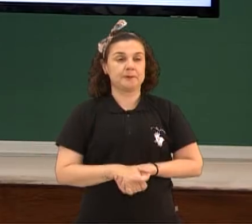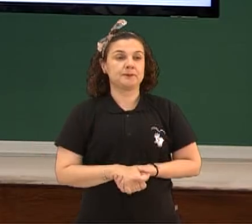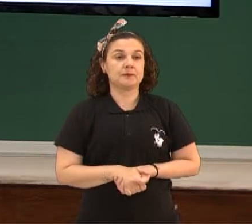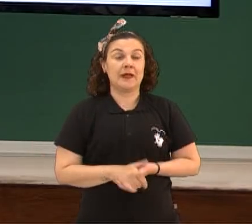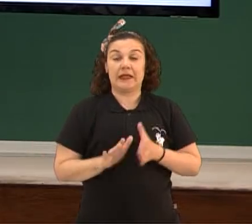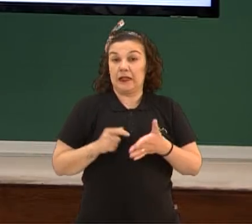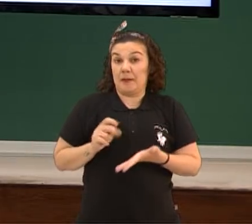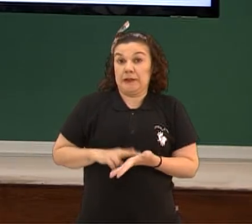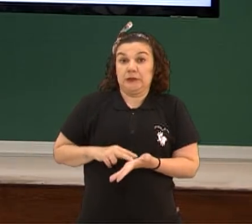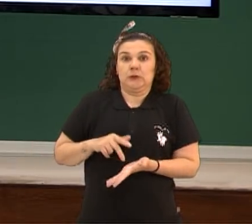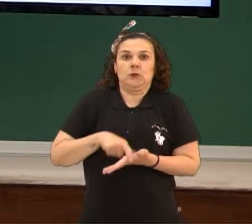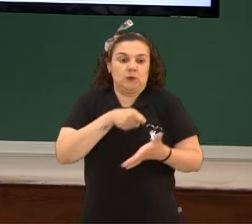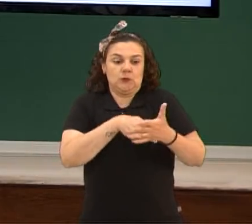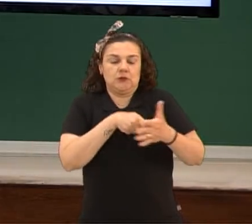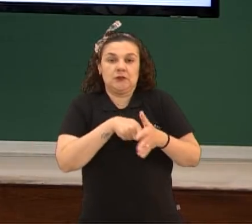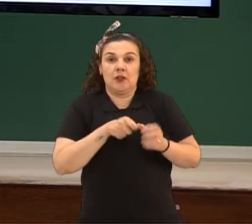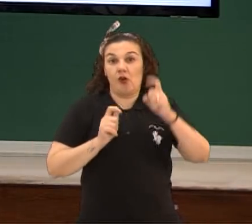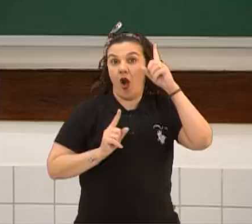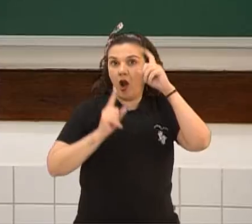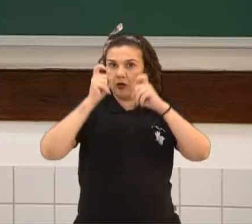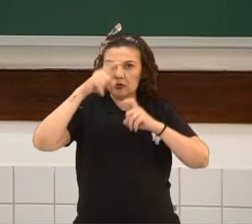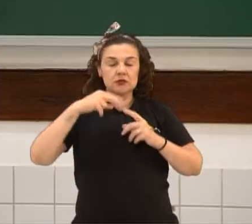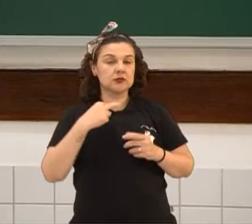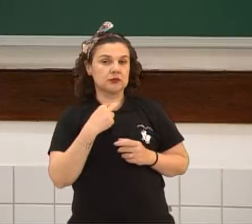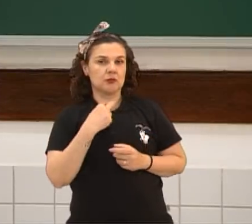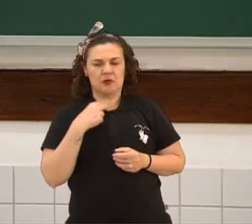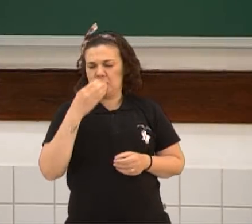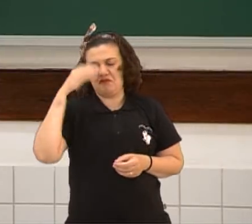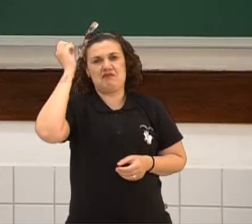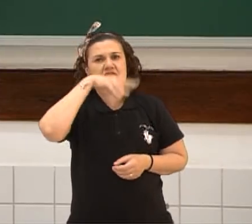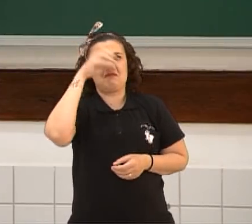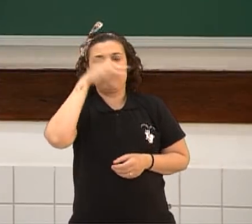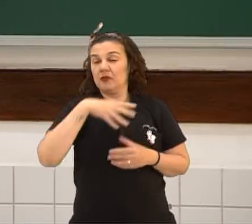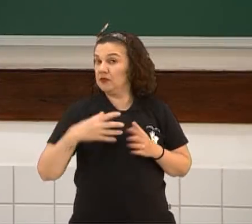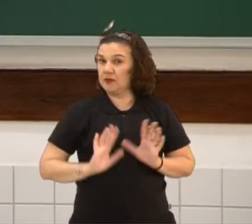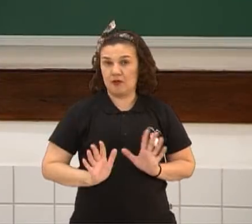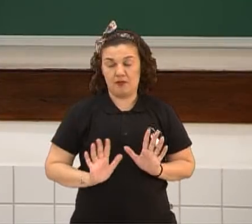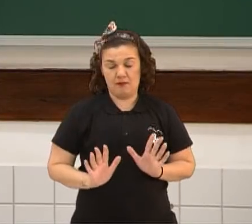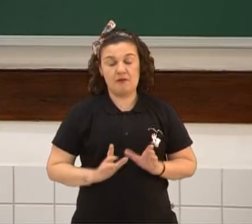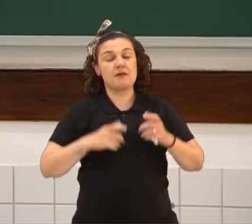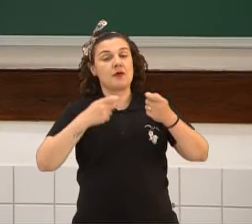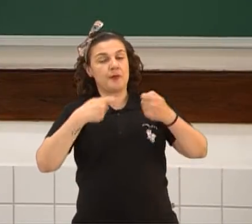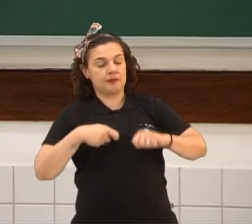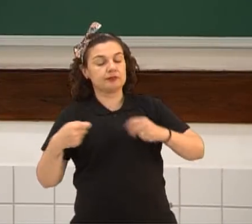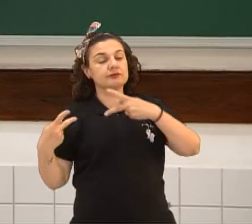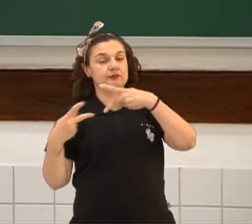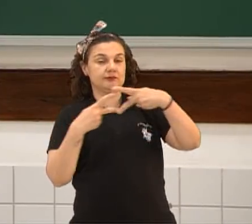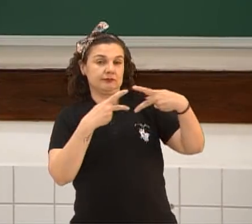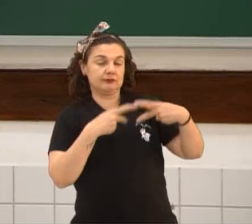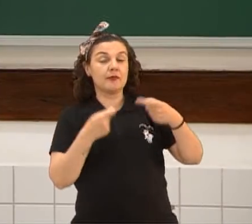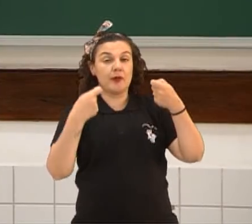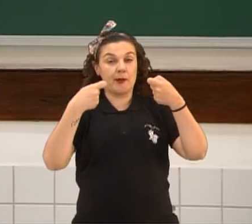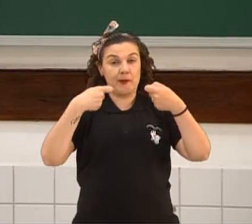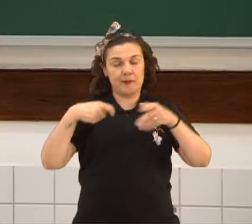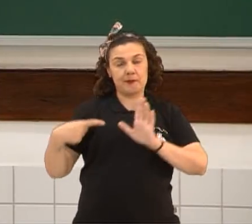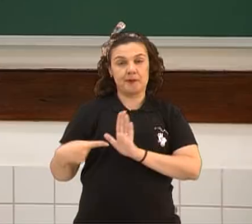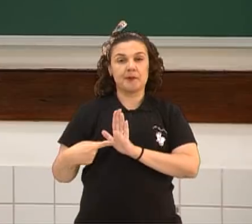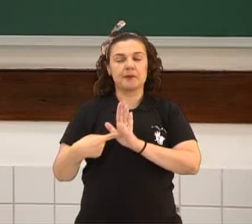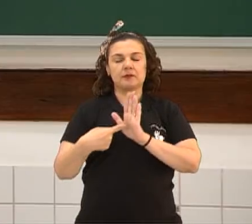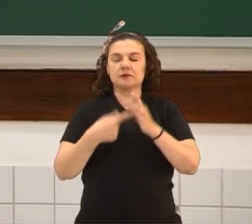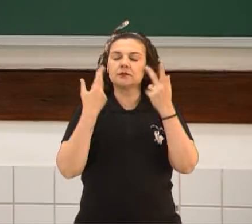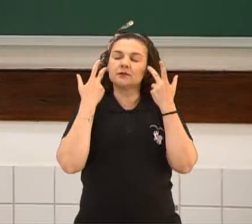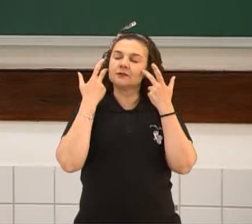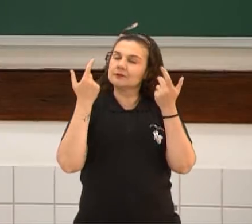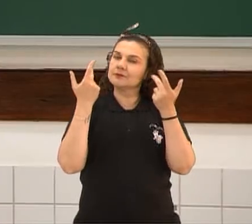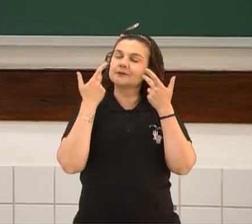Nada forçado, nada articulado, também não pode ser feito de qualquer maneira, né? Então, dentro dos quadrinhos, esse movimento deve ser representado da